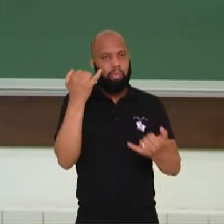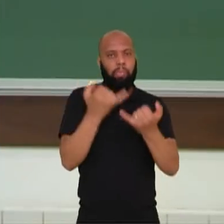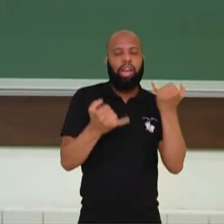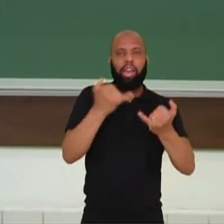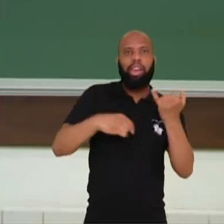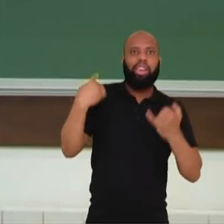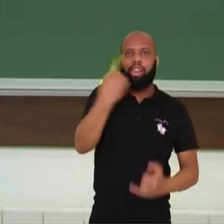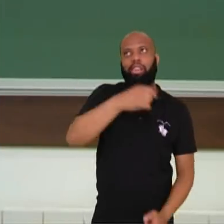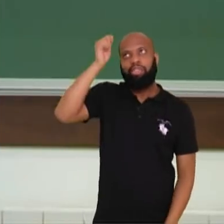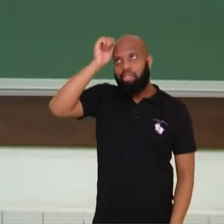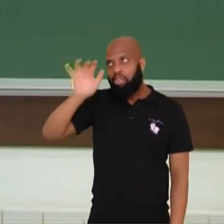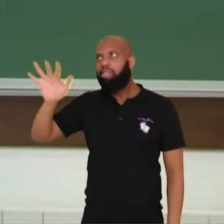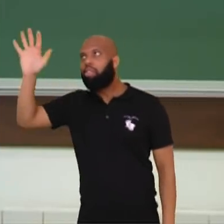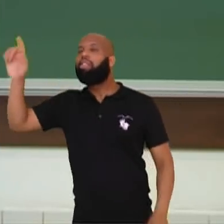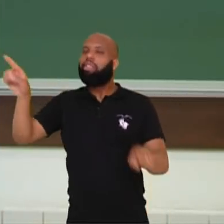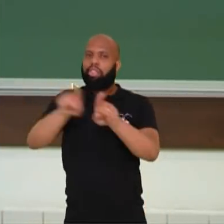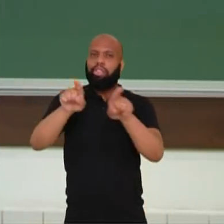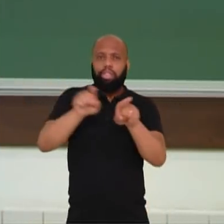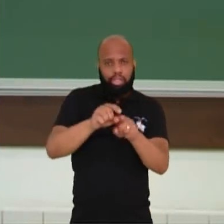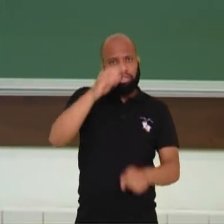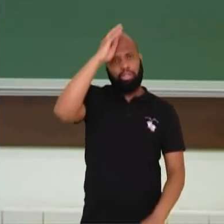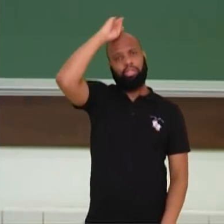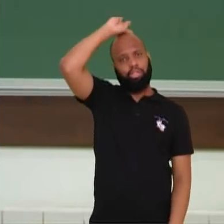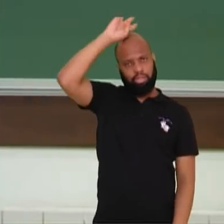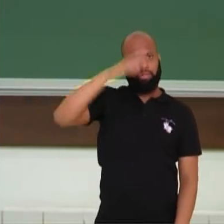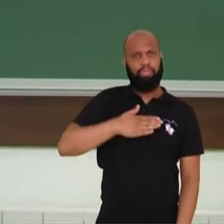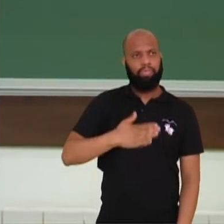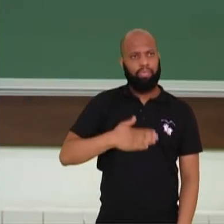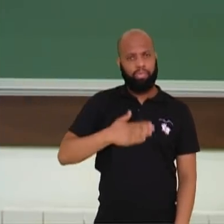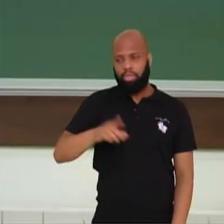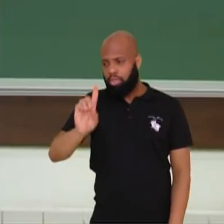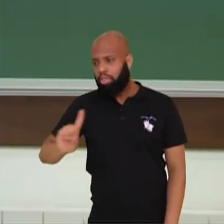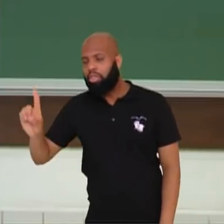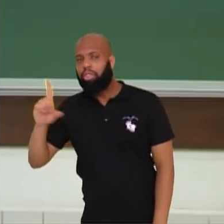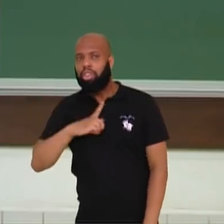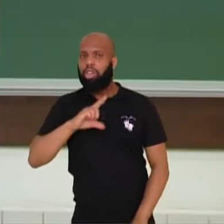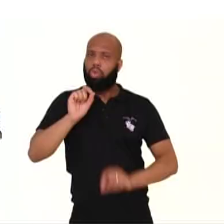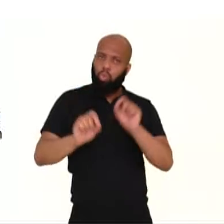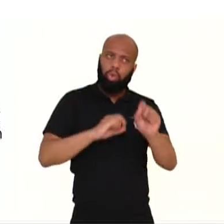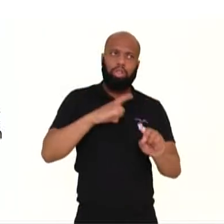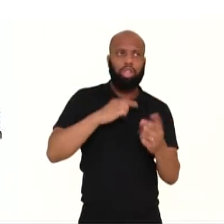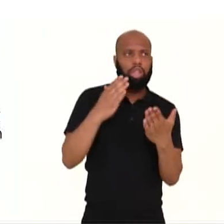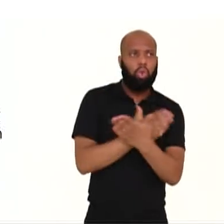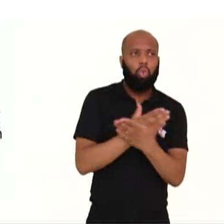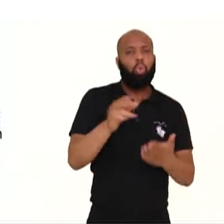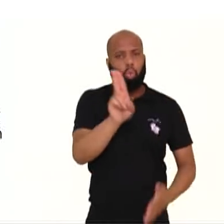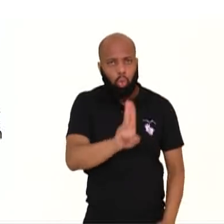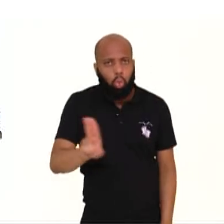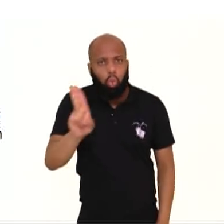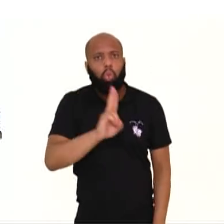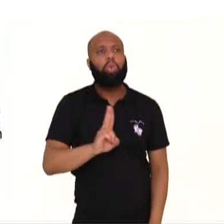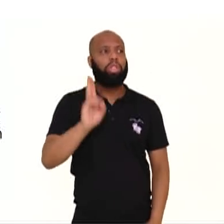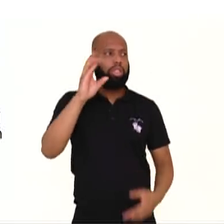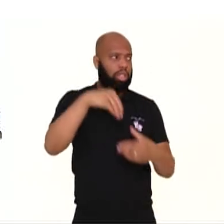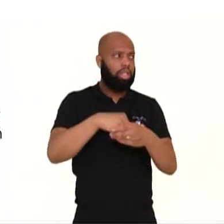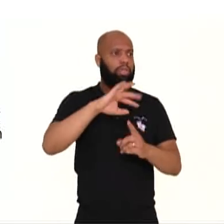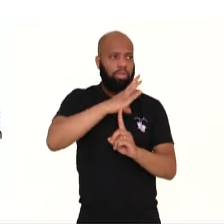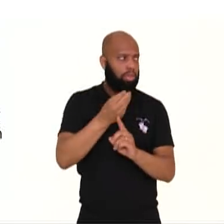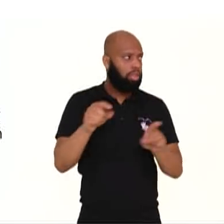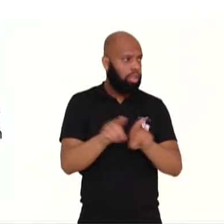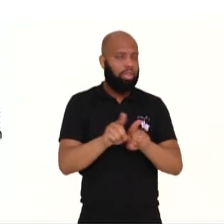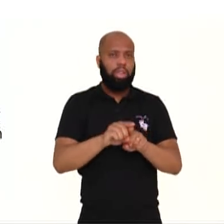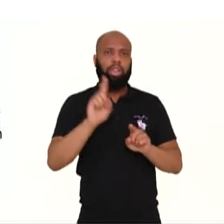nosso imaginário. Também os romanos gostavam. Muitos dos deuses eram comuns, em especial eles usaram também da sua arte lá em Roma